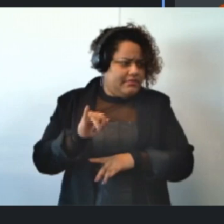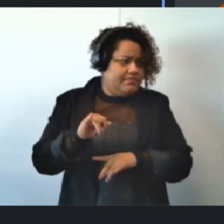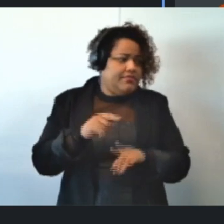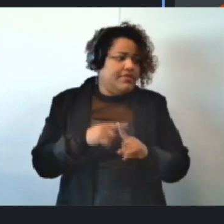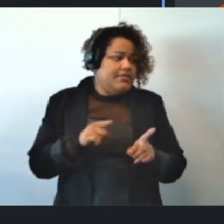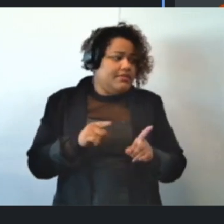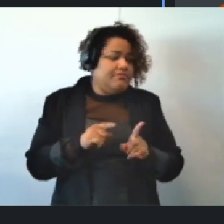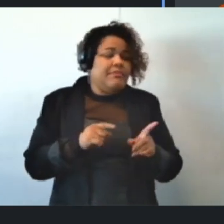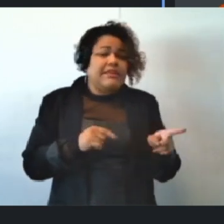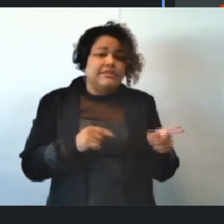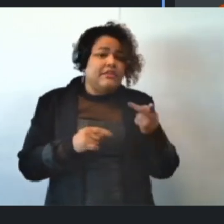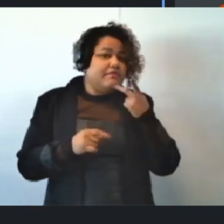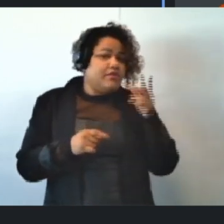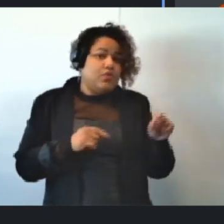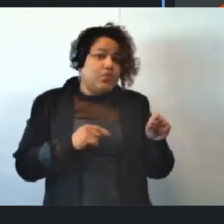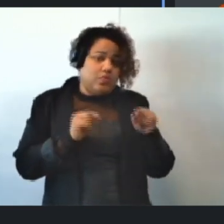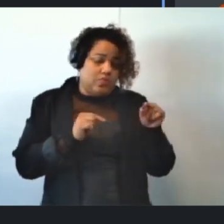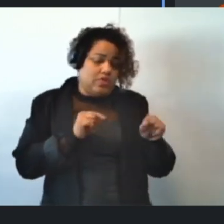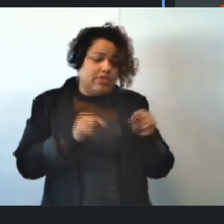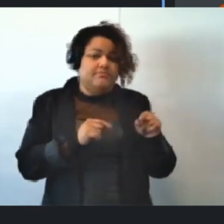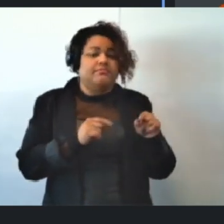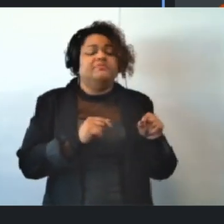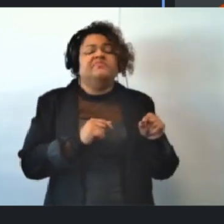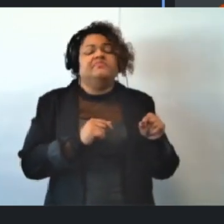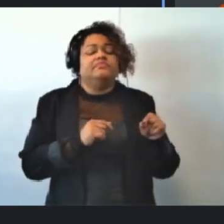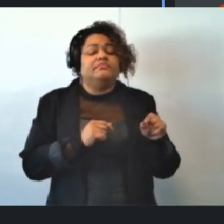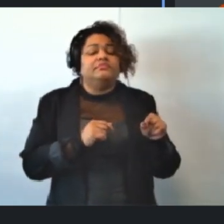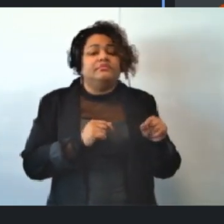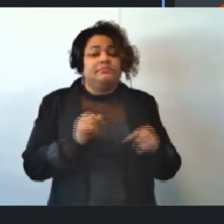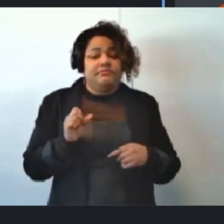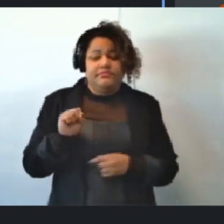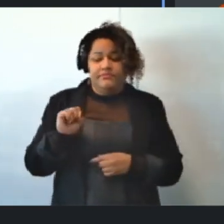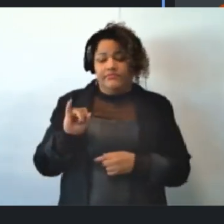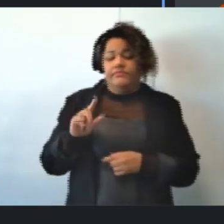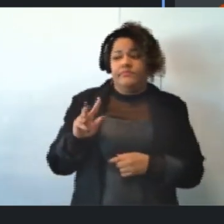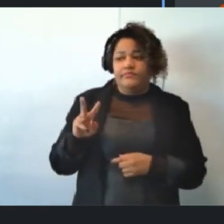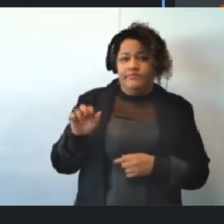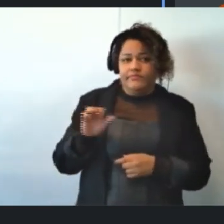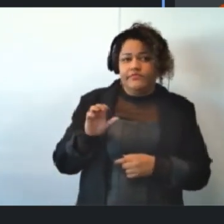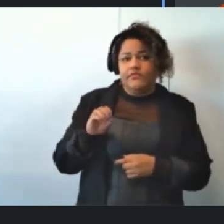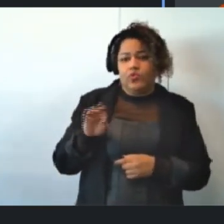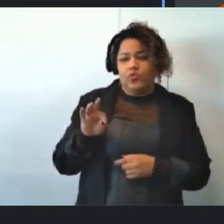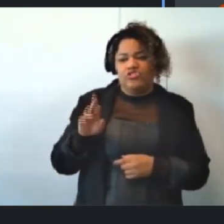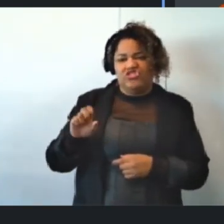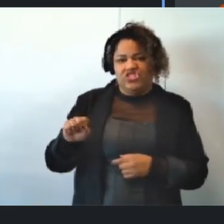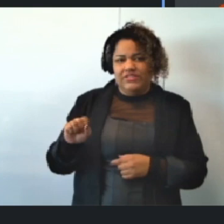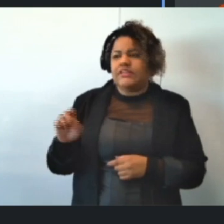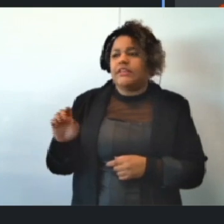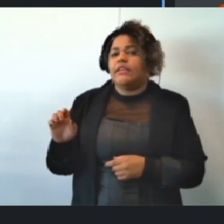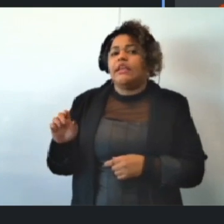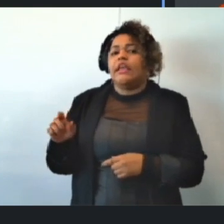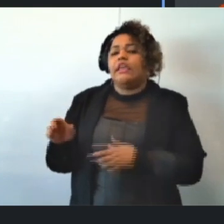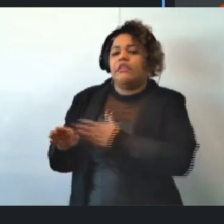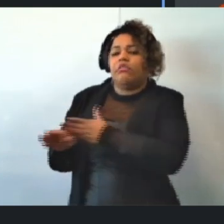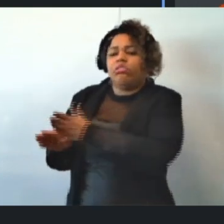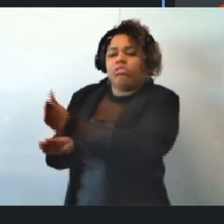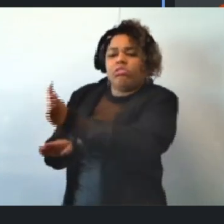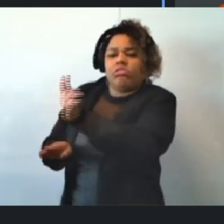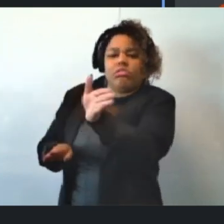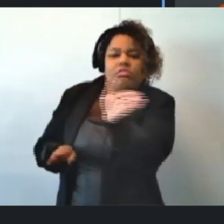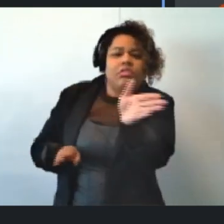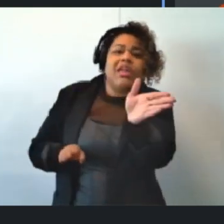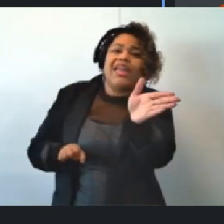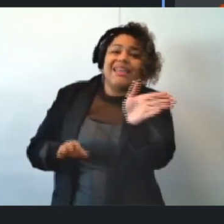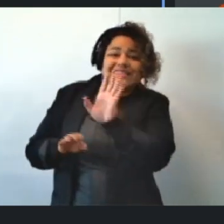Sapucaí, não é. A Silva Ortiz, aquela convenção à esquerda, ela foi retirada para que a Avenida do